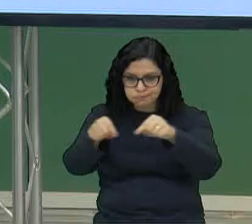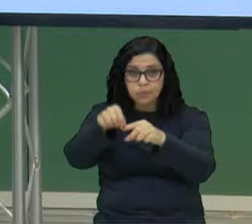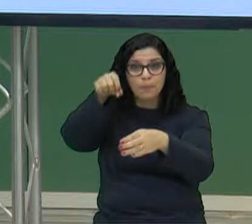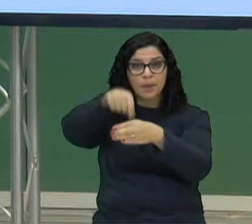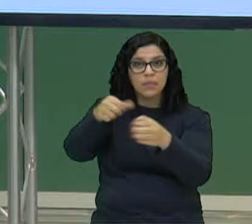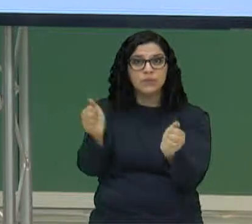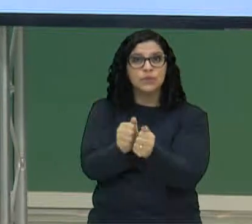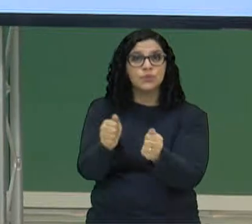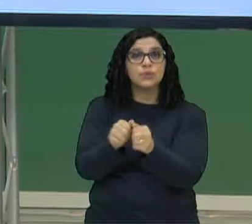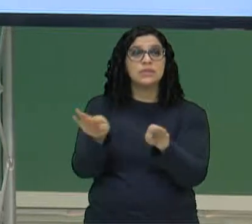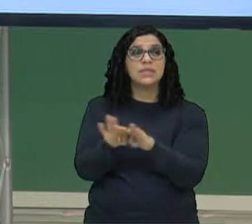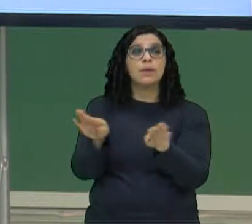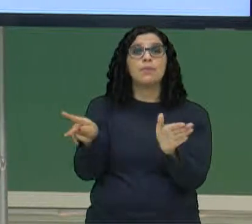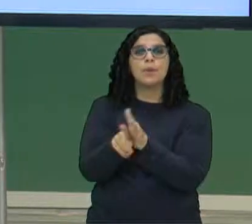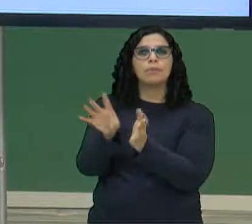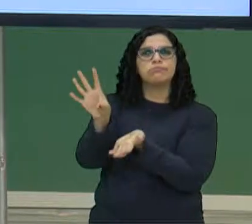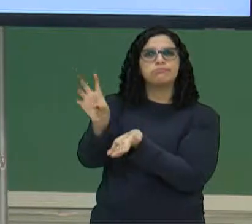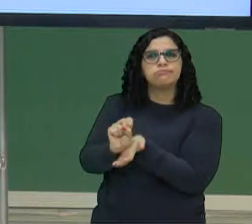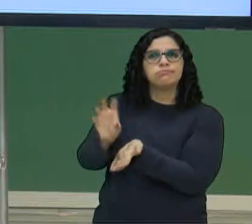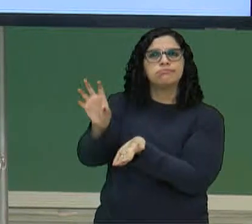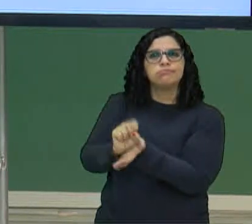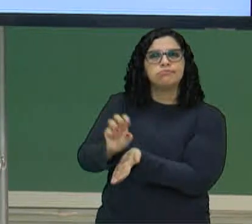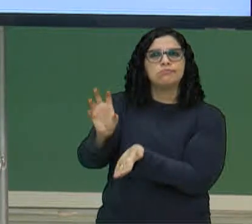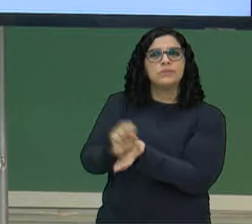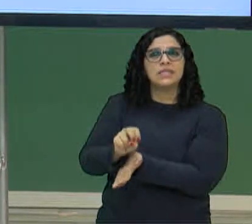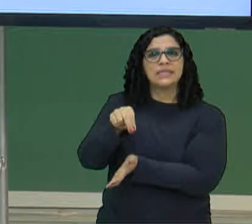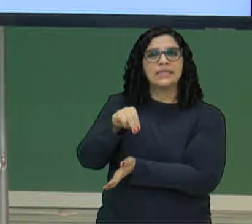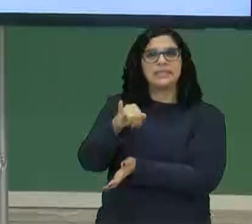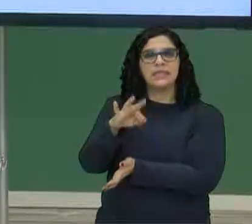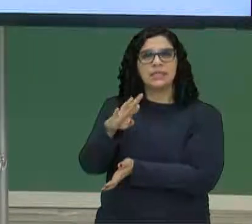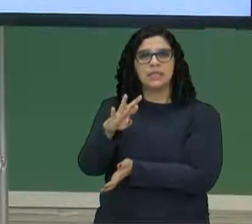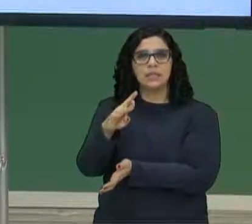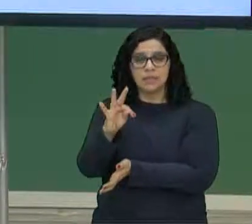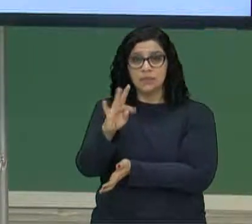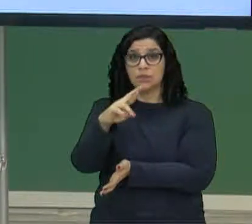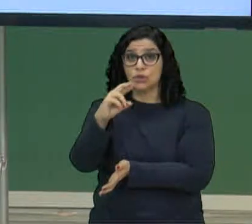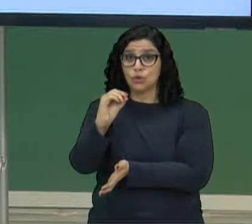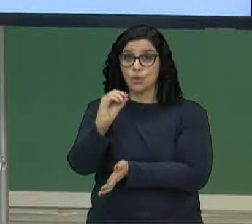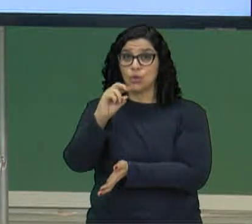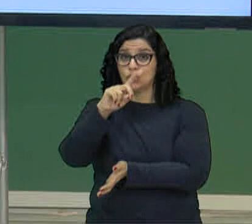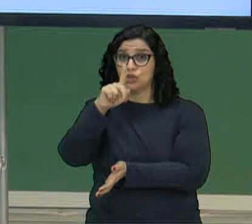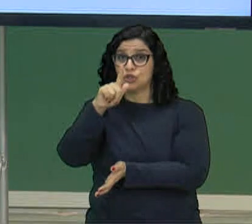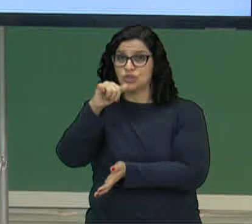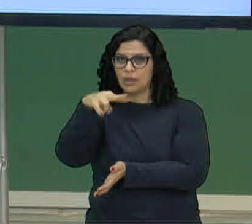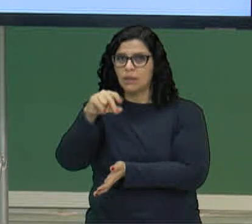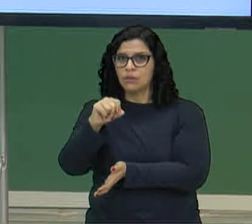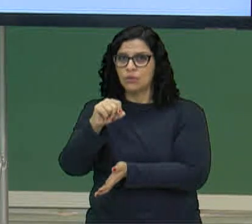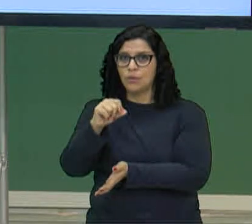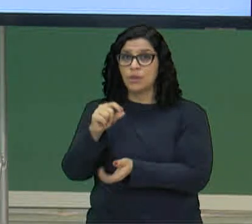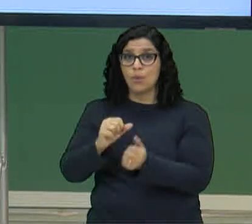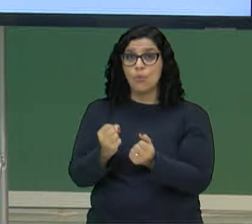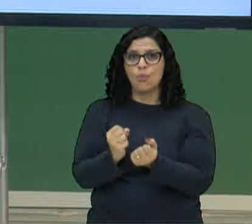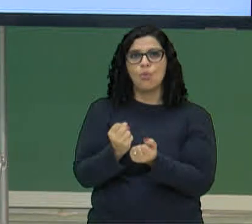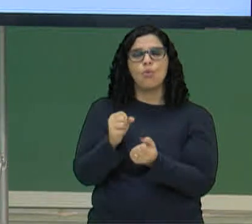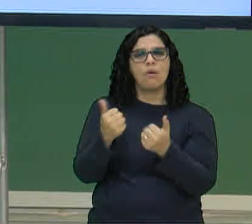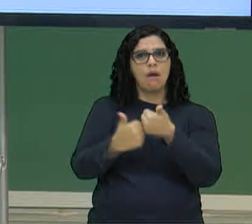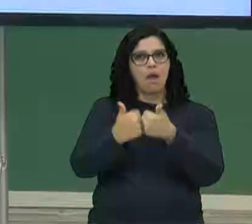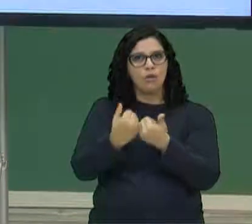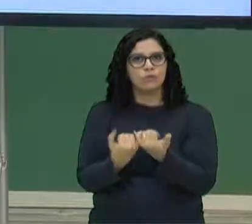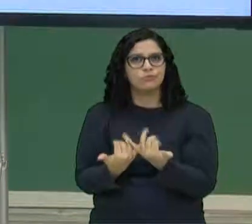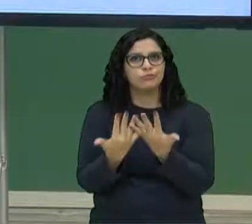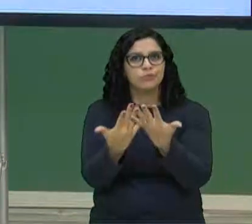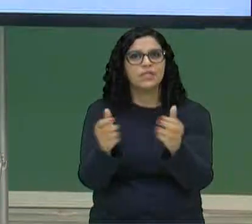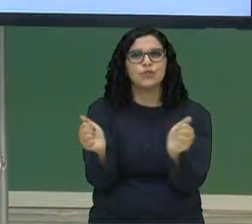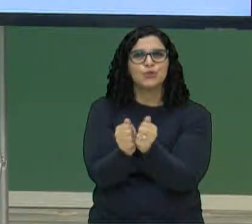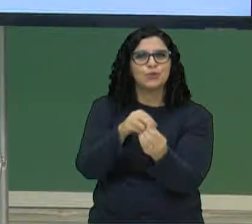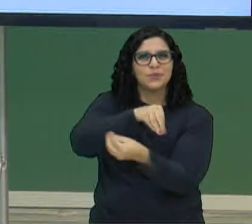faz a função de capturar nitrogênio para o desenvolvimento do arroz. Então, nos arrozais, sempre vai ter também plantio de